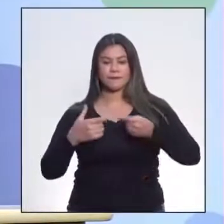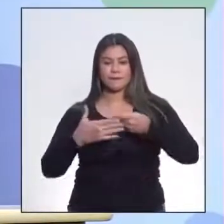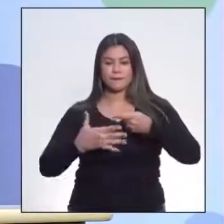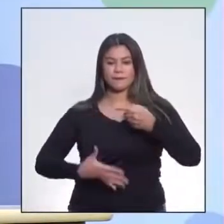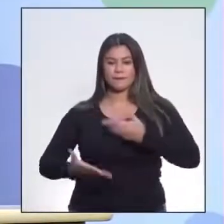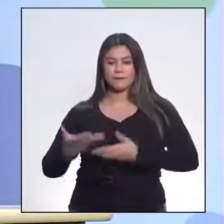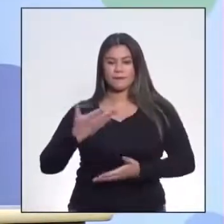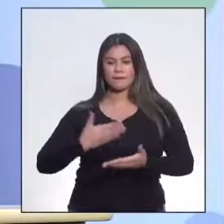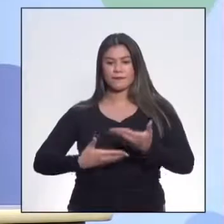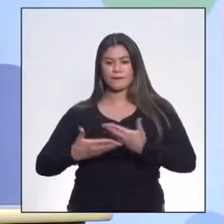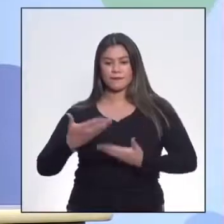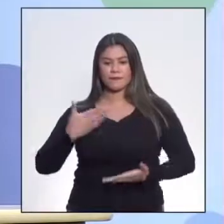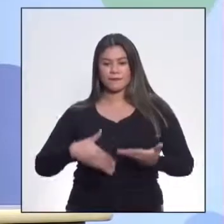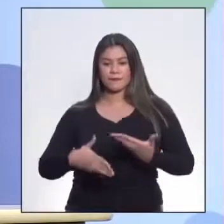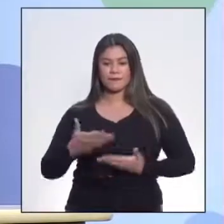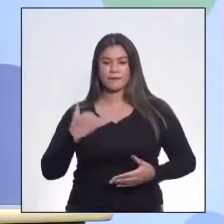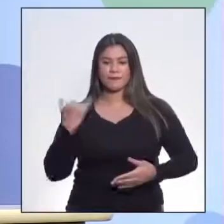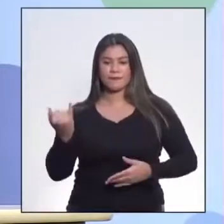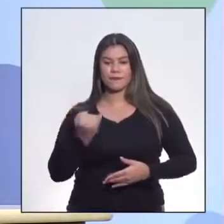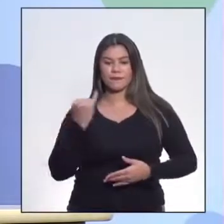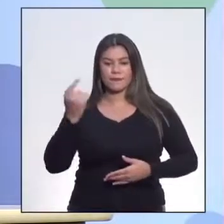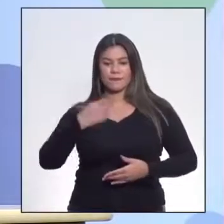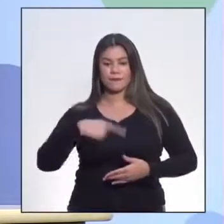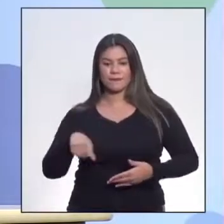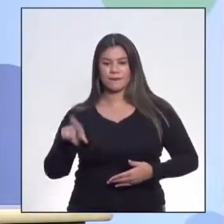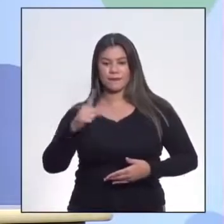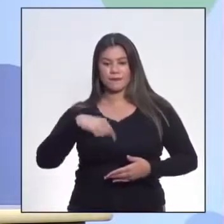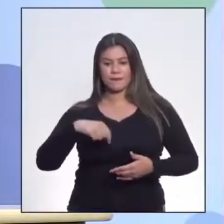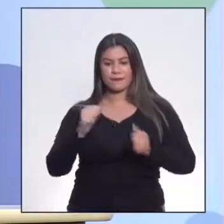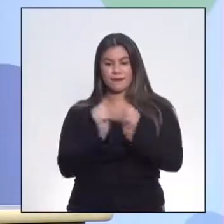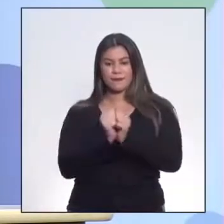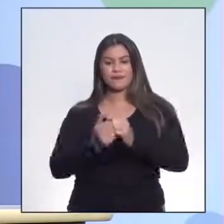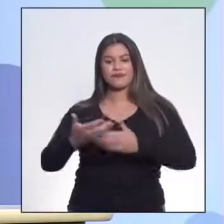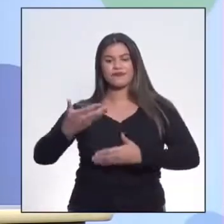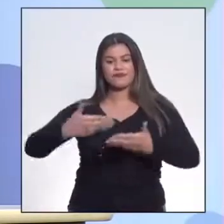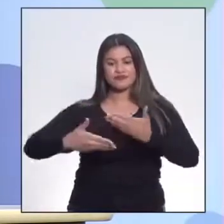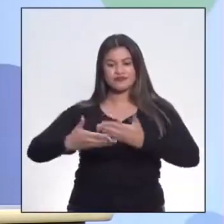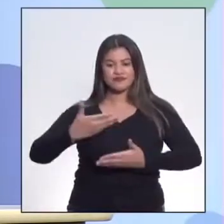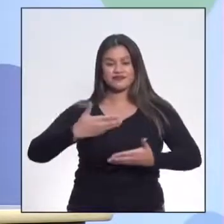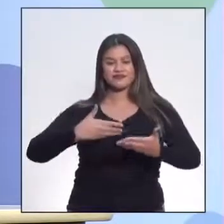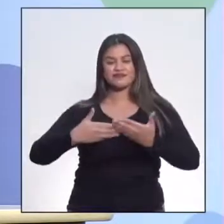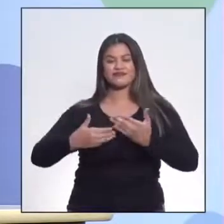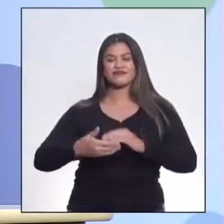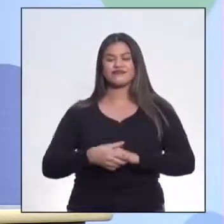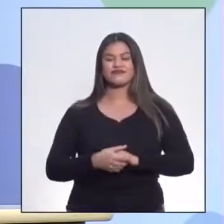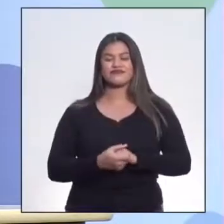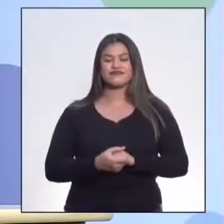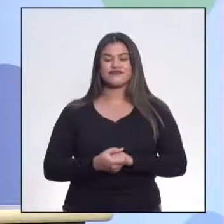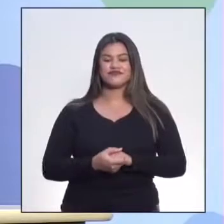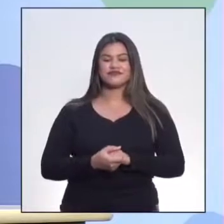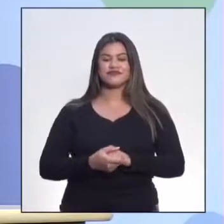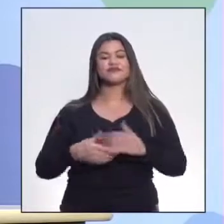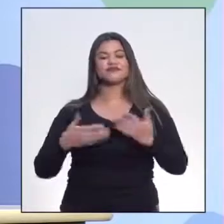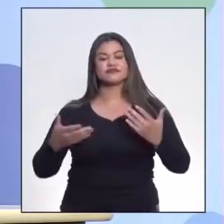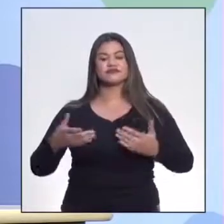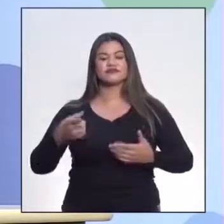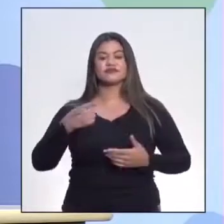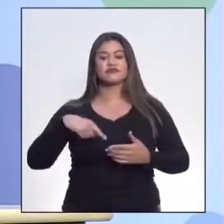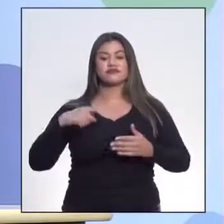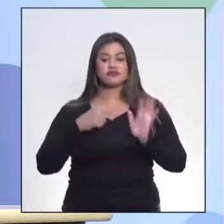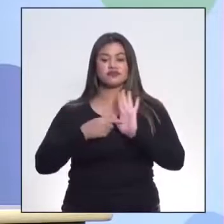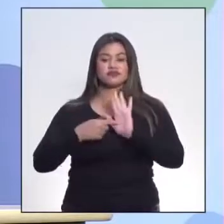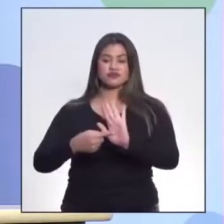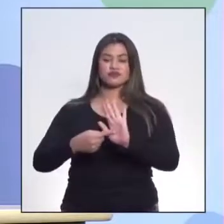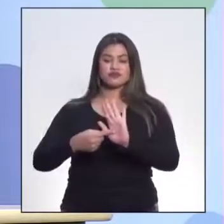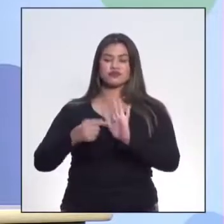no chat, é importante que você participe, é um espaço de diálogo, de troca de conhecimentos, e a gente vai apresentar daqui